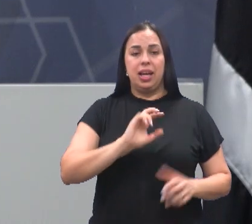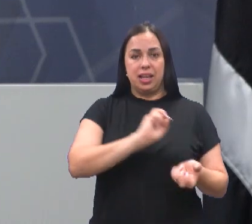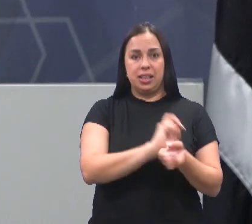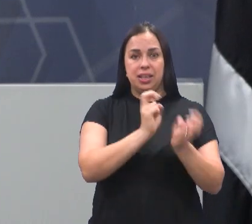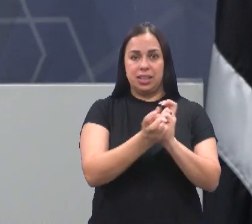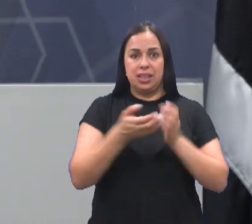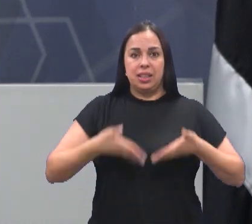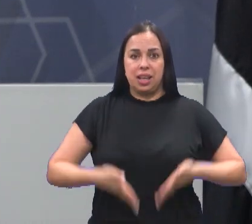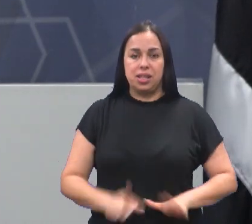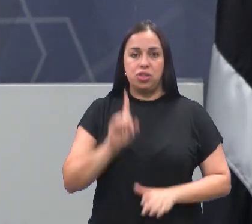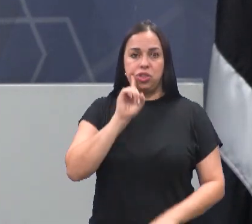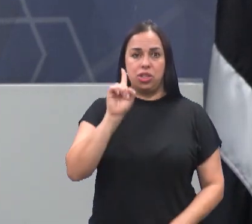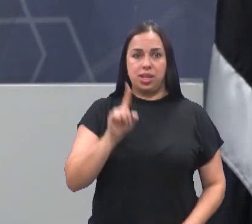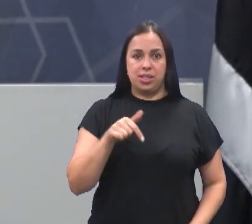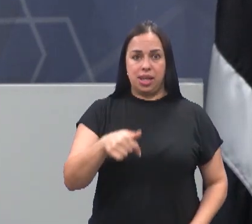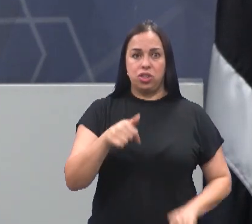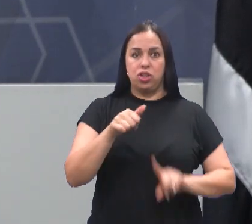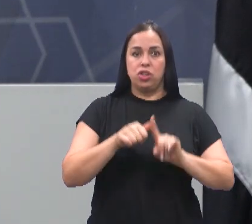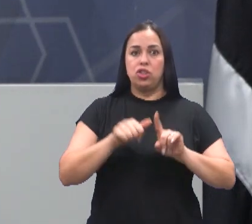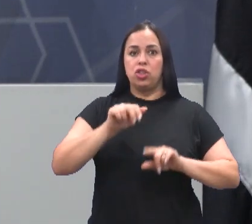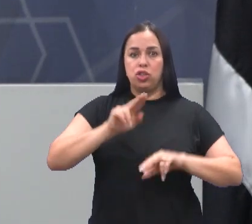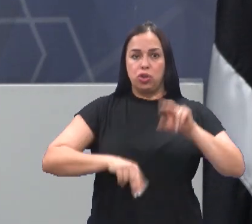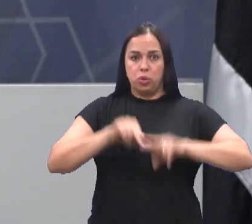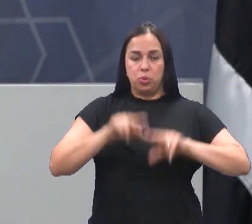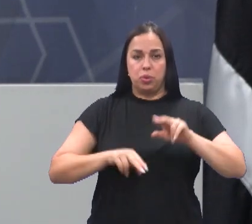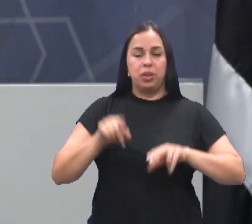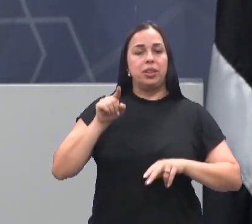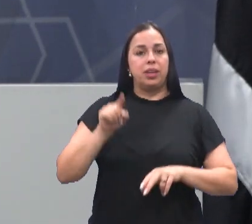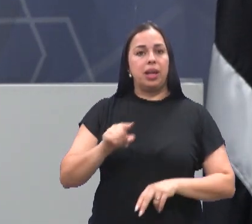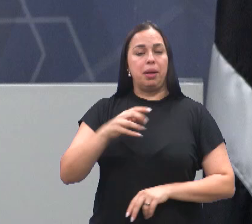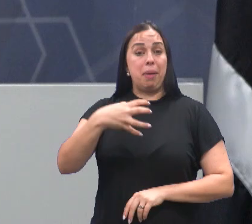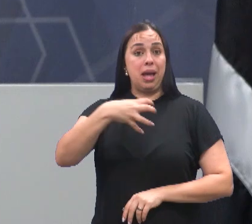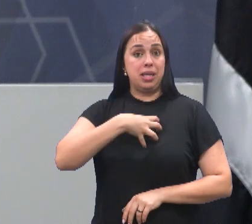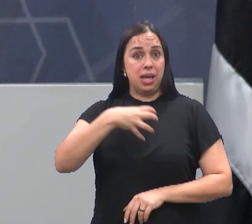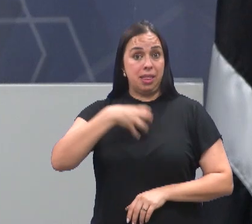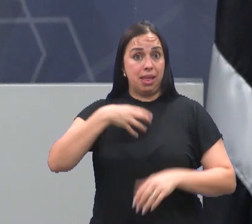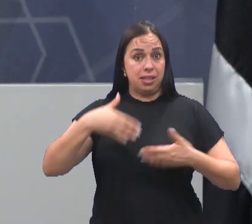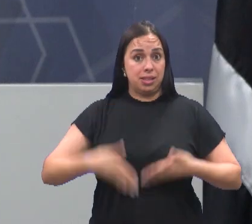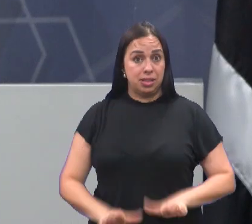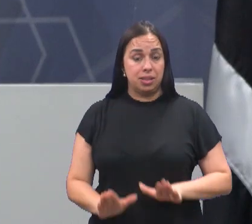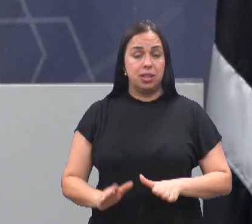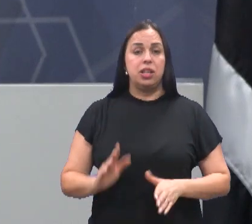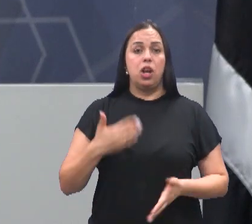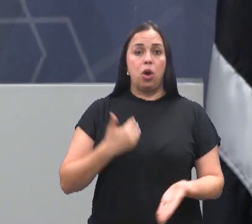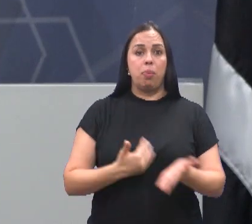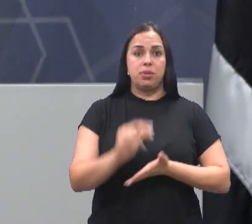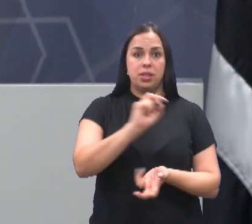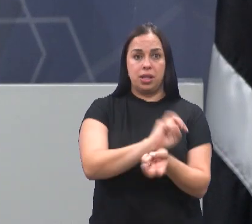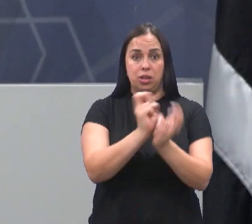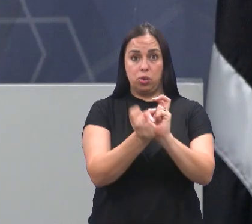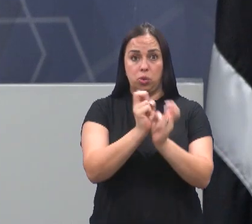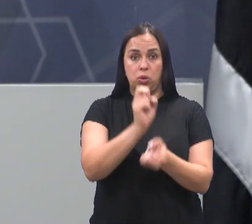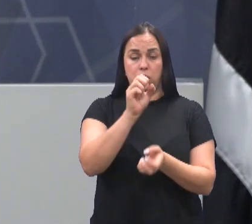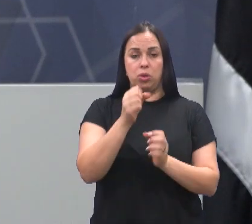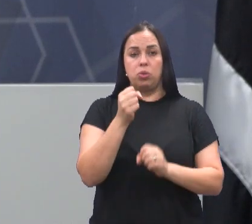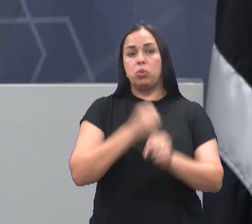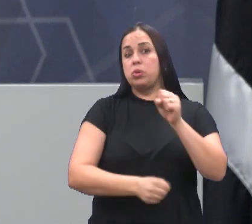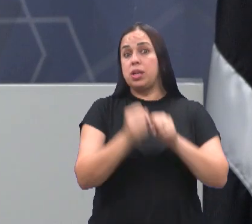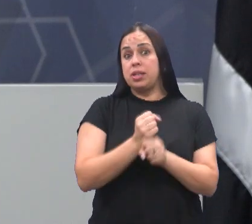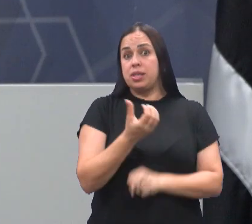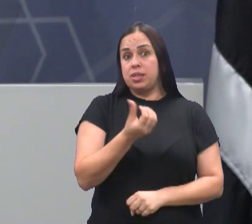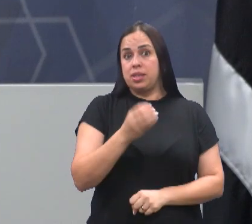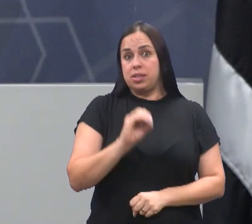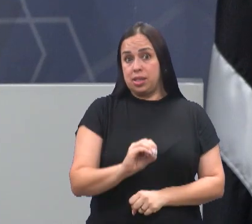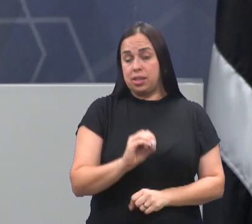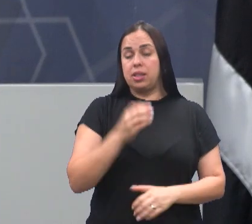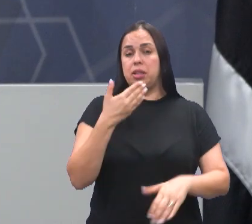em 7 de junho de 52, na cidade de Itabuna, Bahia. Começou a fazer capoeira nos anos 60 em sua cidade natal, treinando